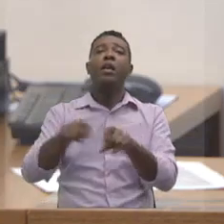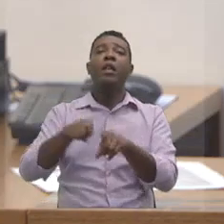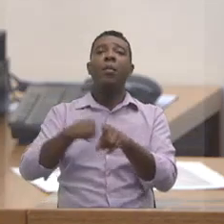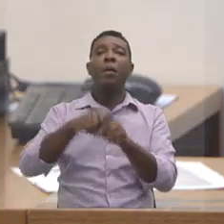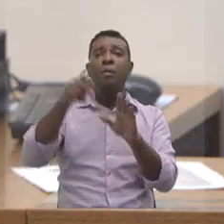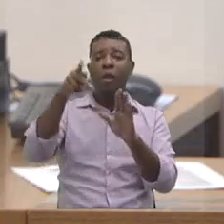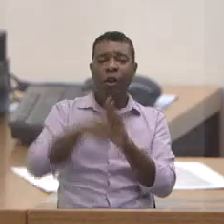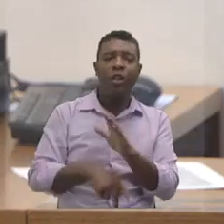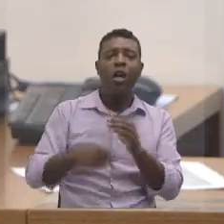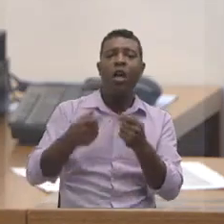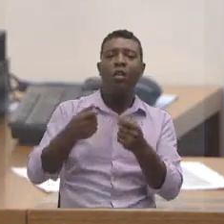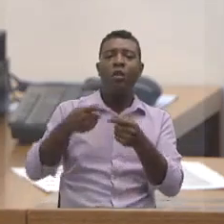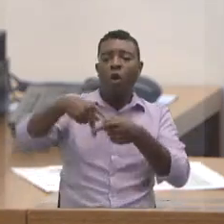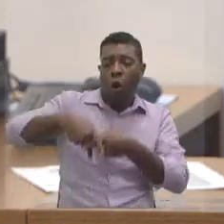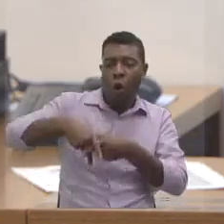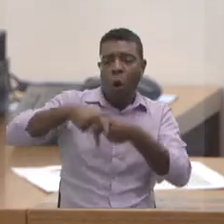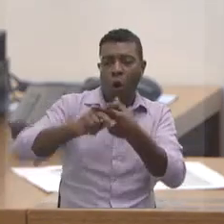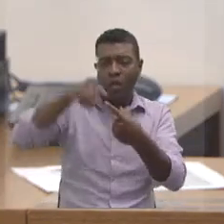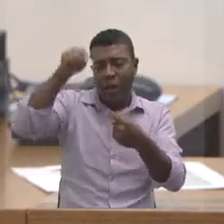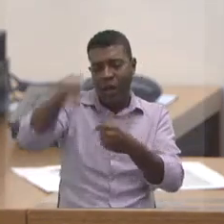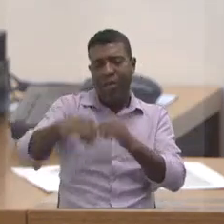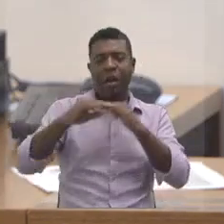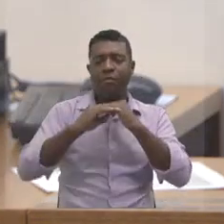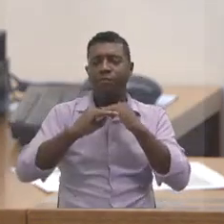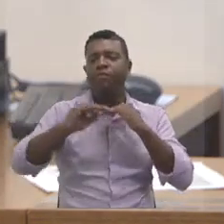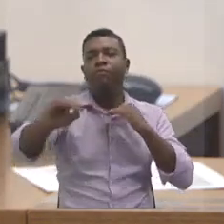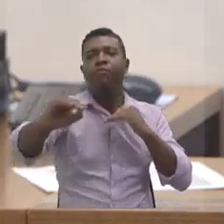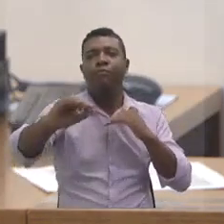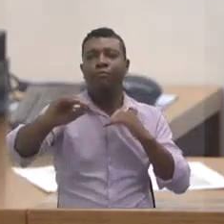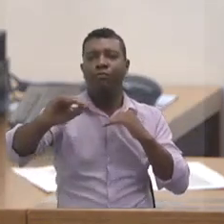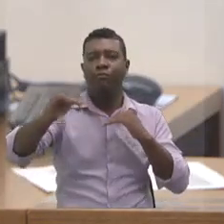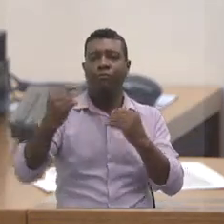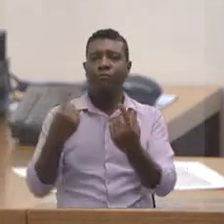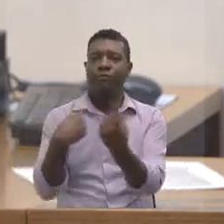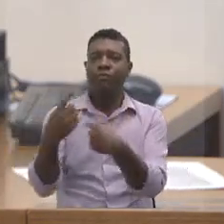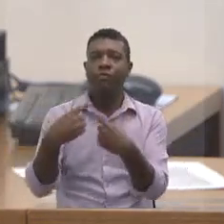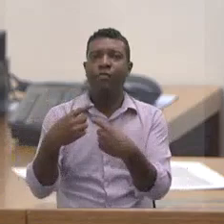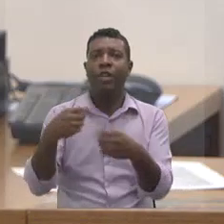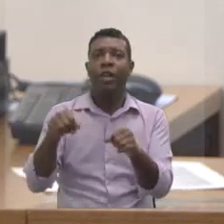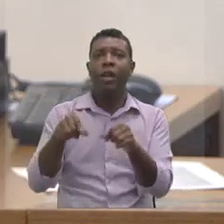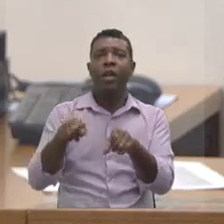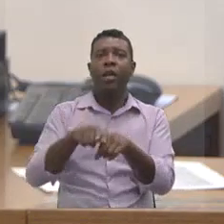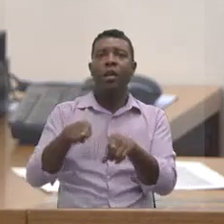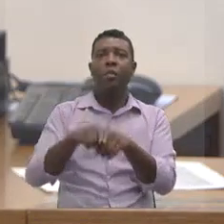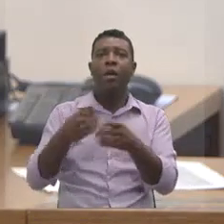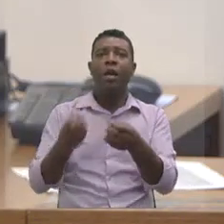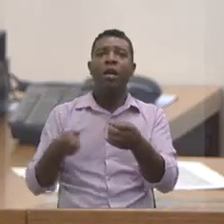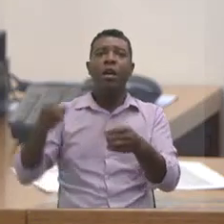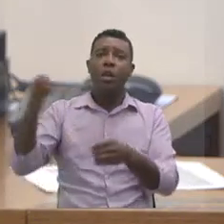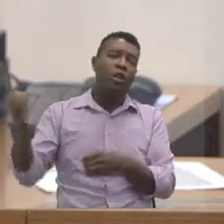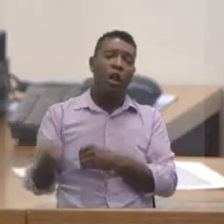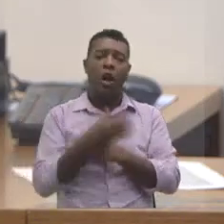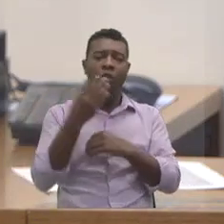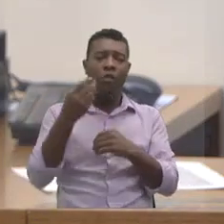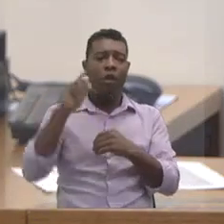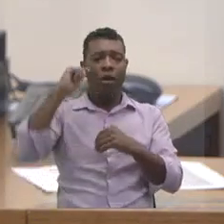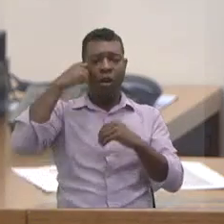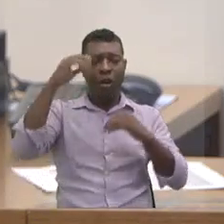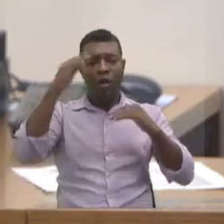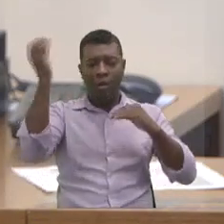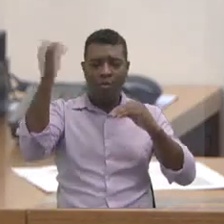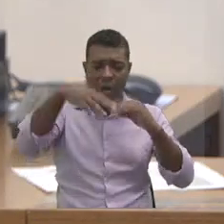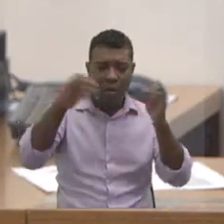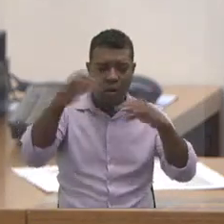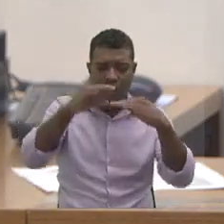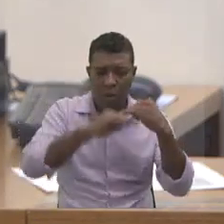Para que sejam realizados novos asfaltamentos em Minas Gerais mas a gente tem